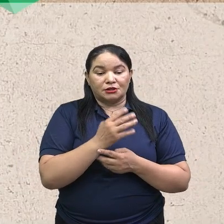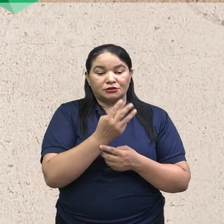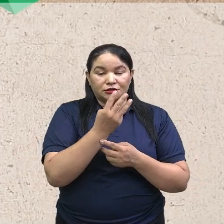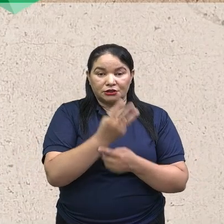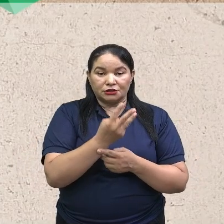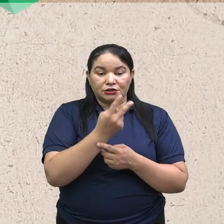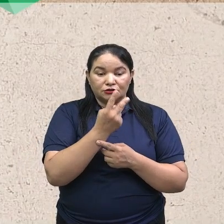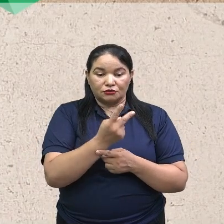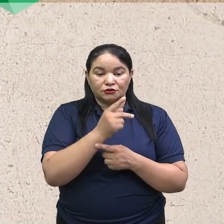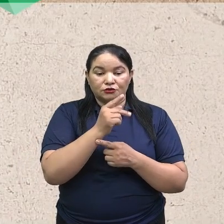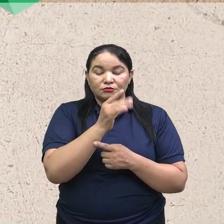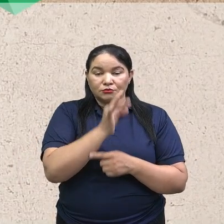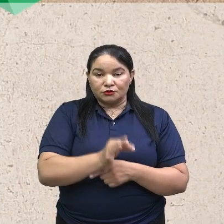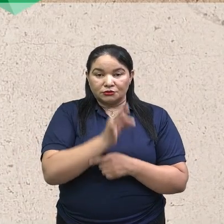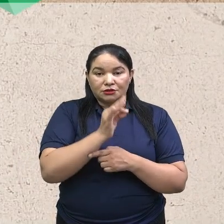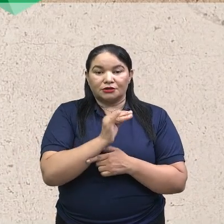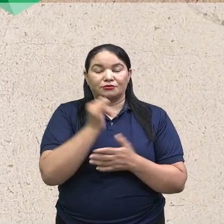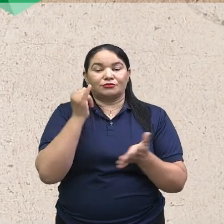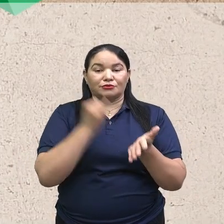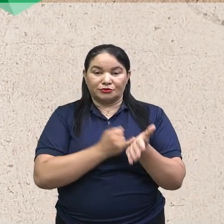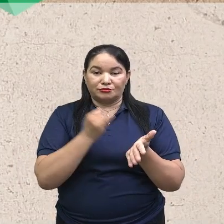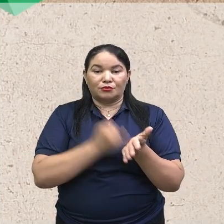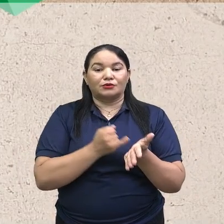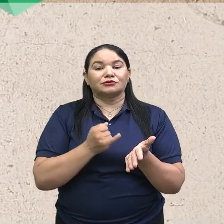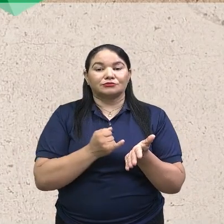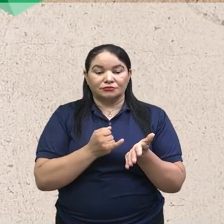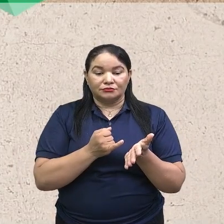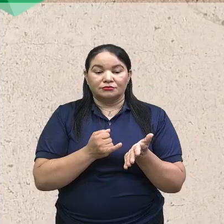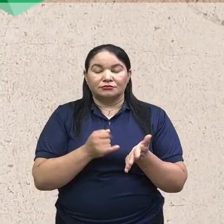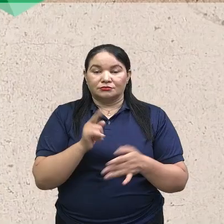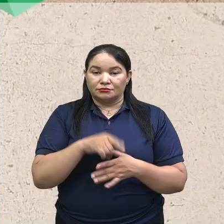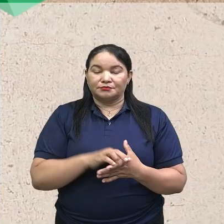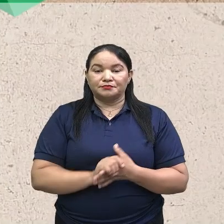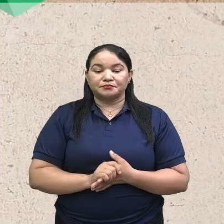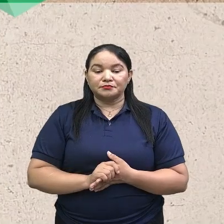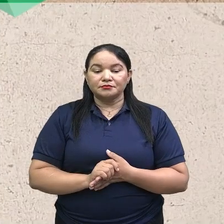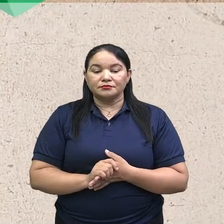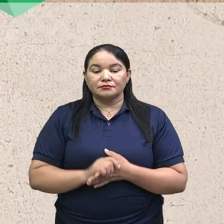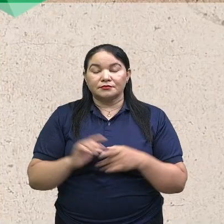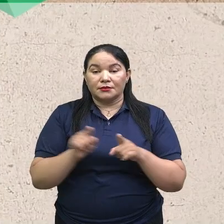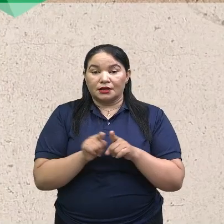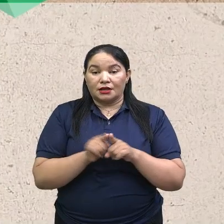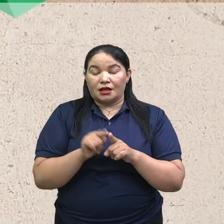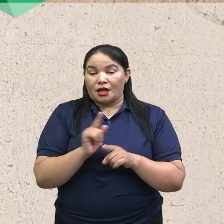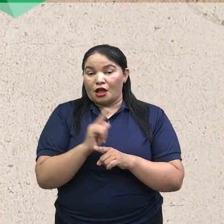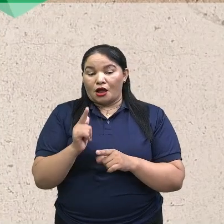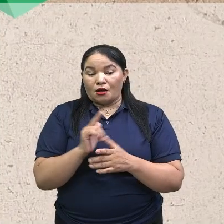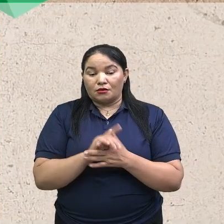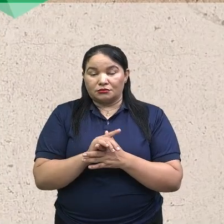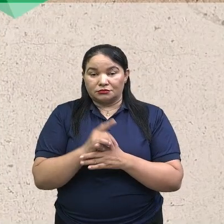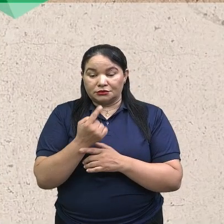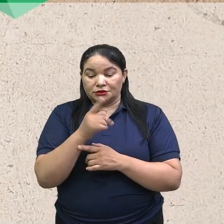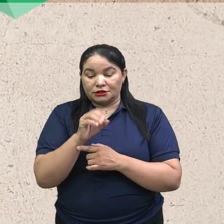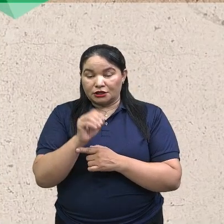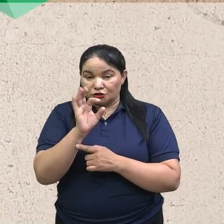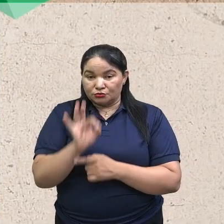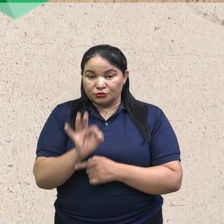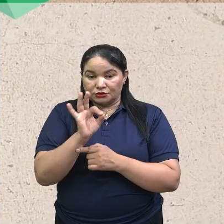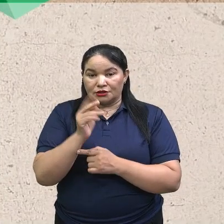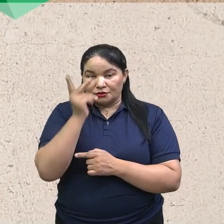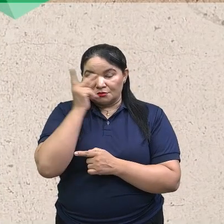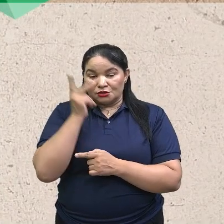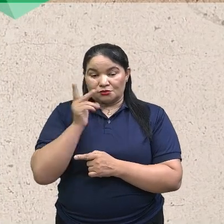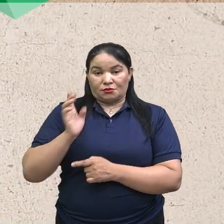de sua renda com tributos, isto é, com impostos, enquanto os 10% mais